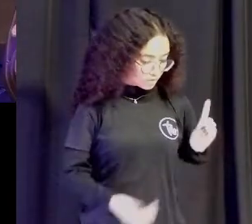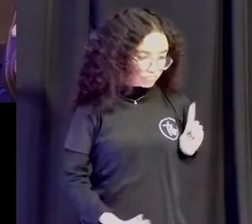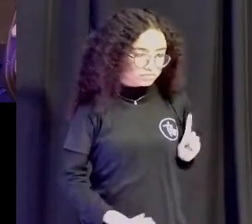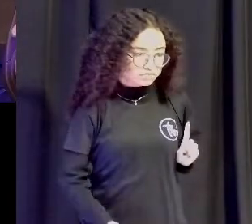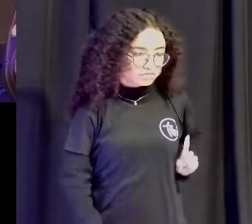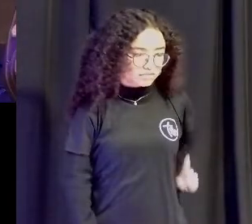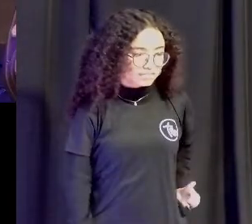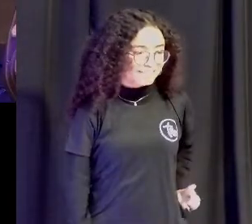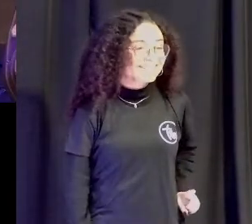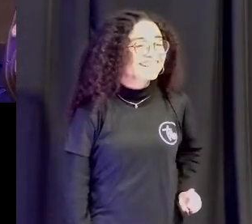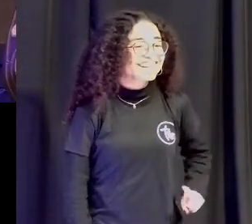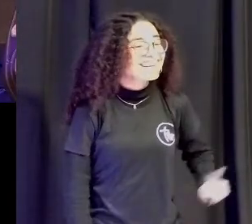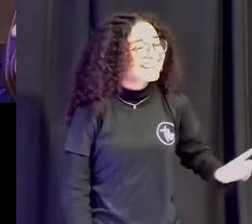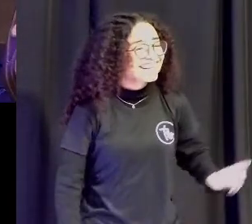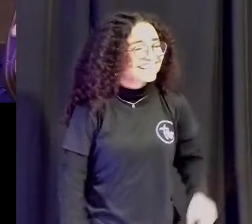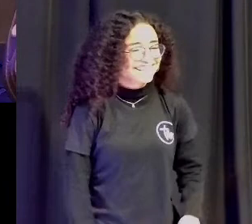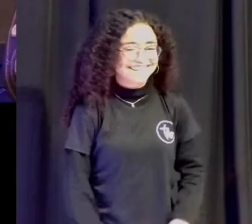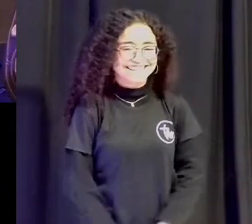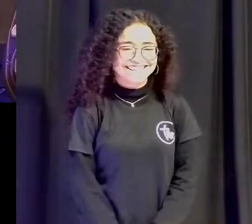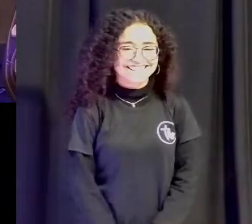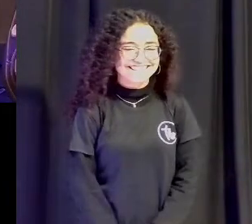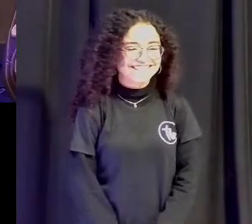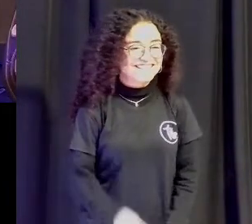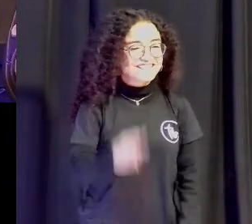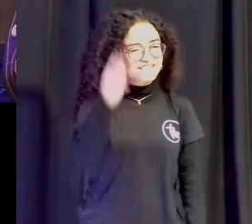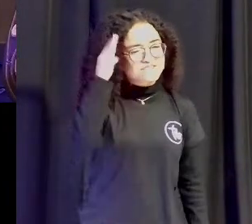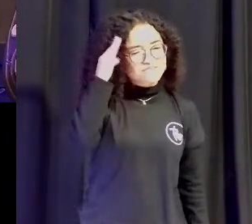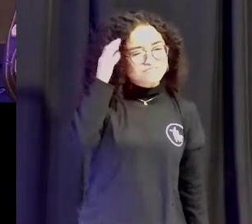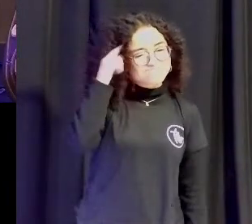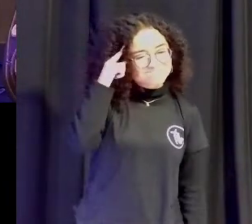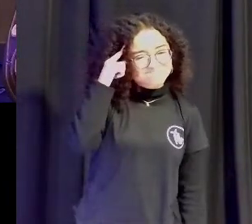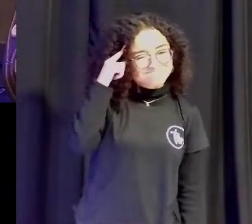Não fique pensando bobagem de direita e esquerda, tá?